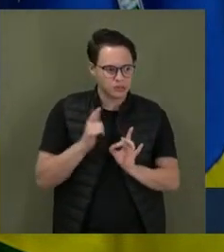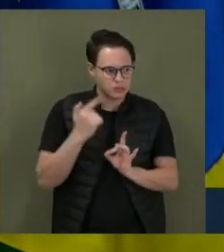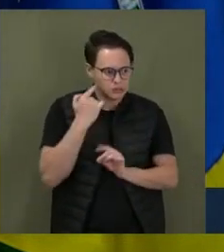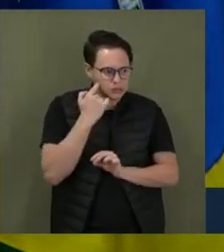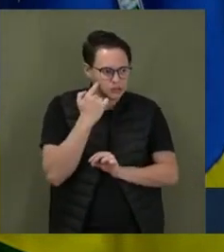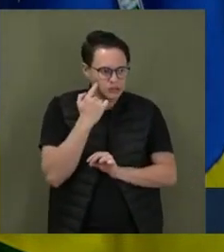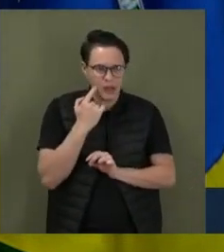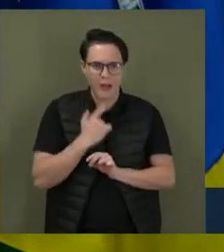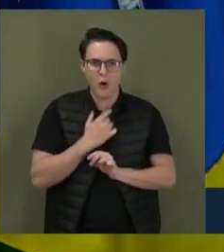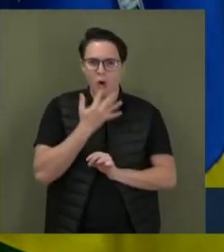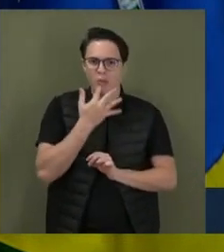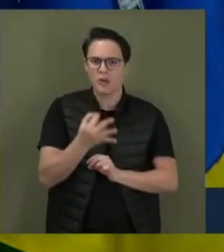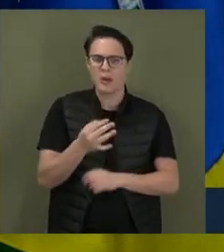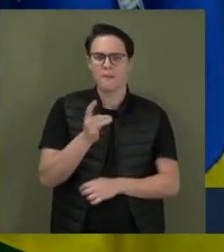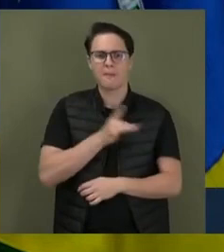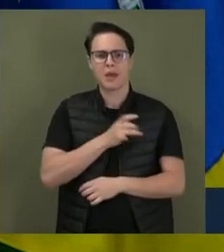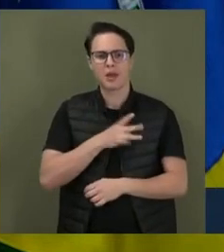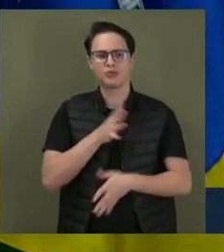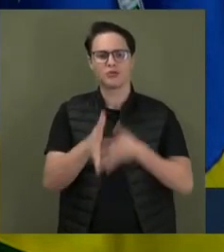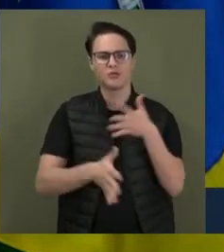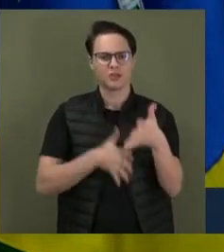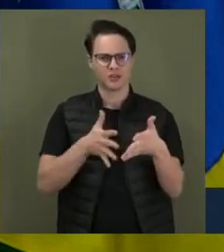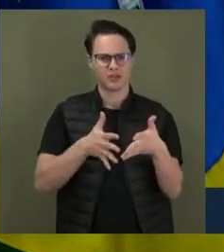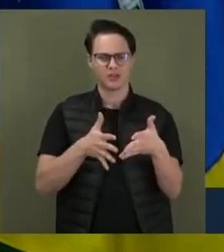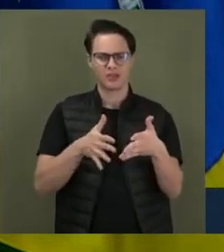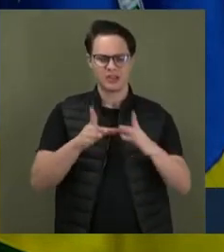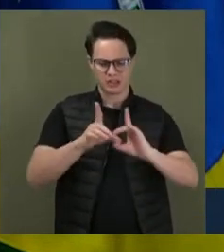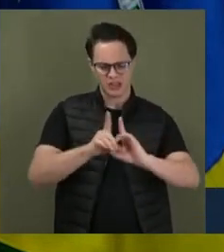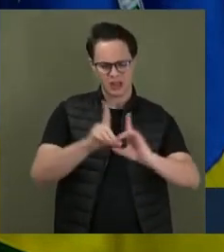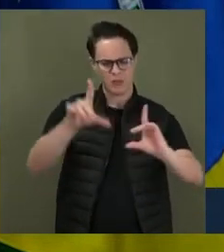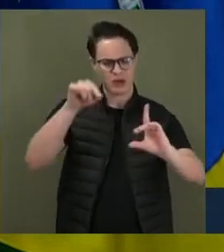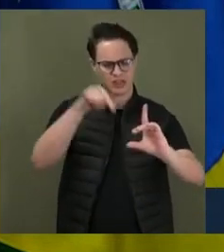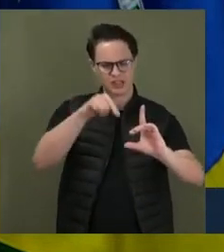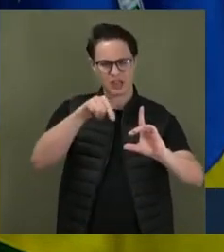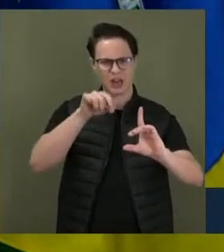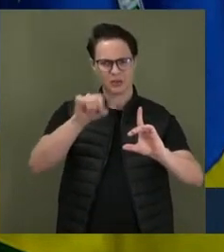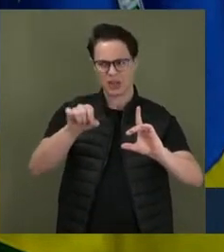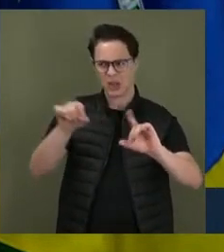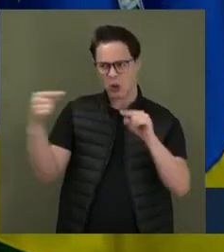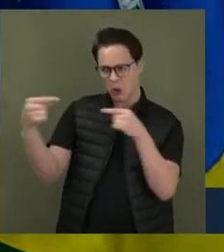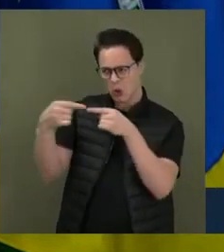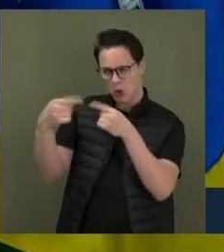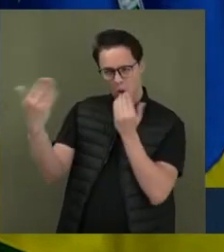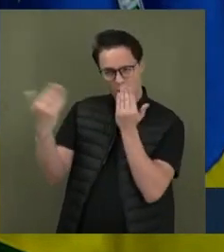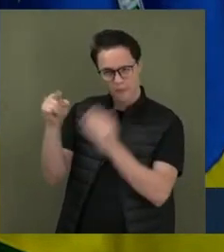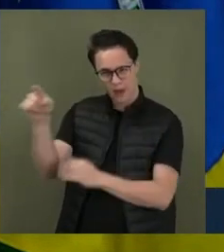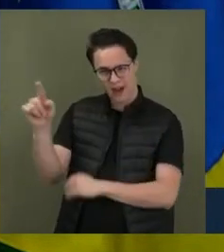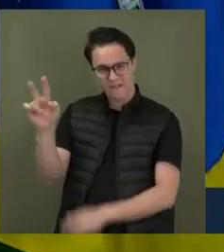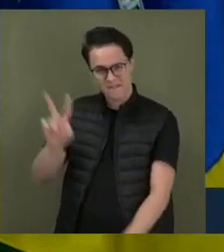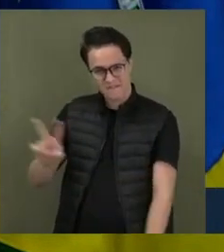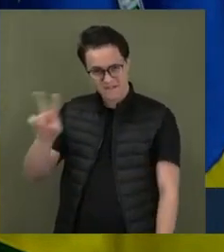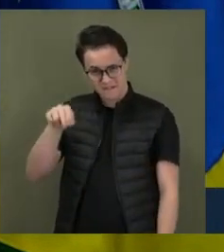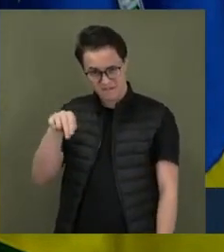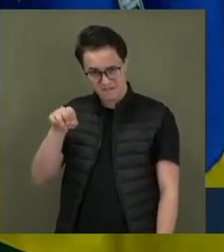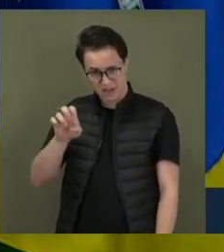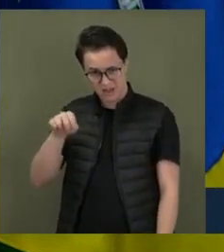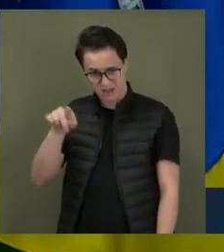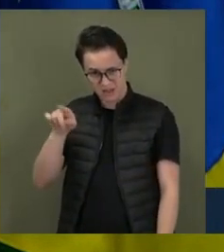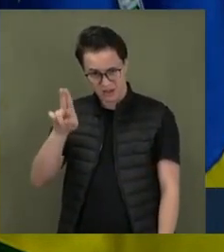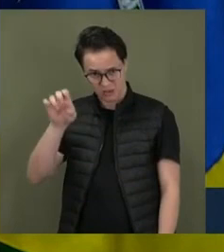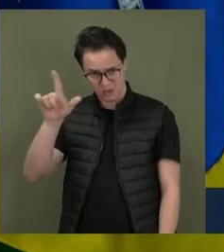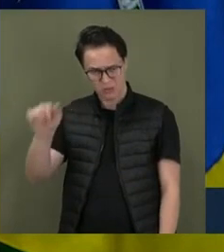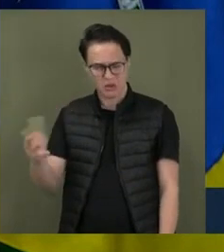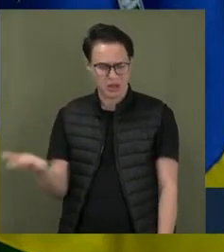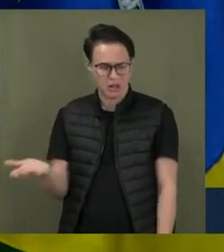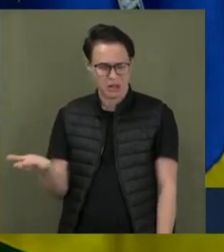tal da democracia relativa da Venezuela, da Nicarágua, de Cuba, do qual nos falou recentemente o presidente Lula? É